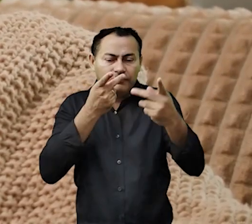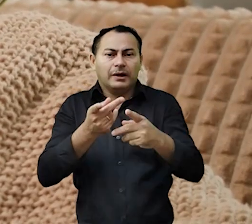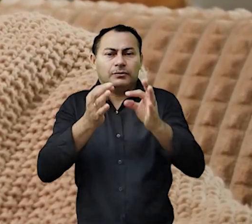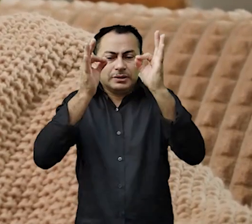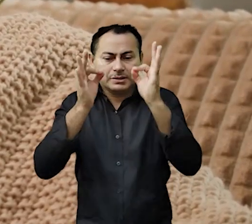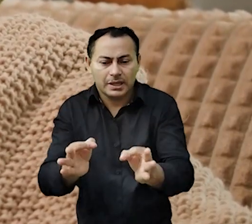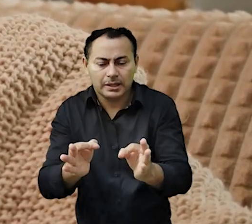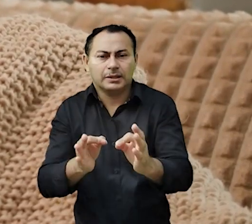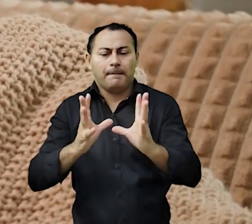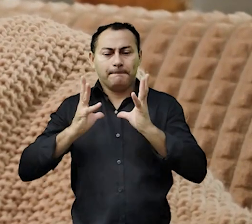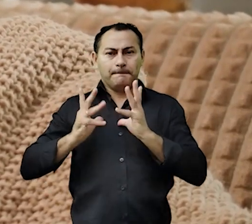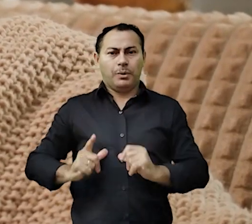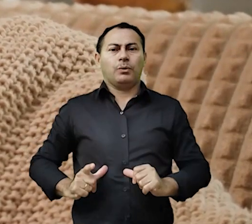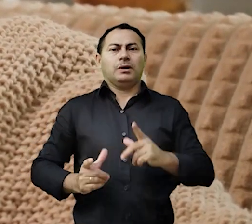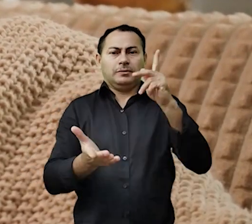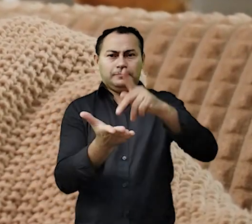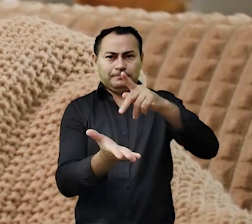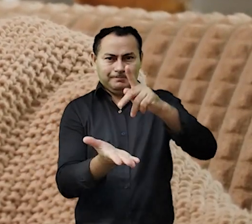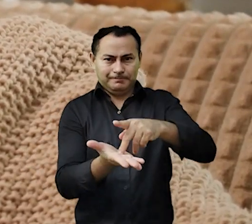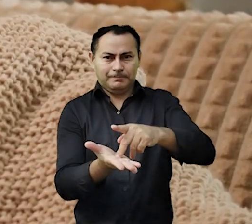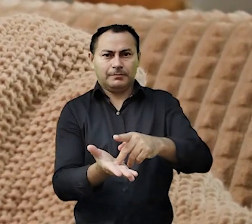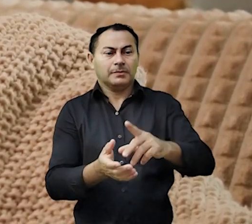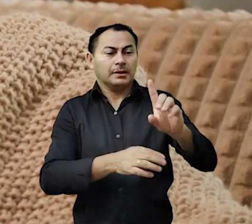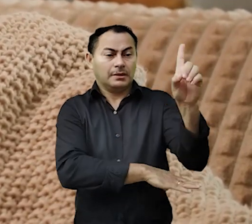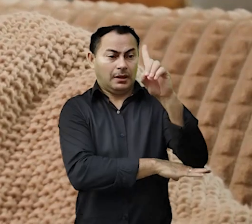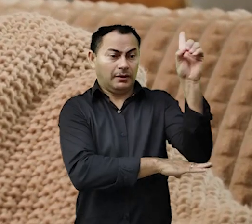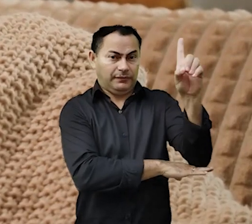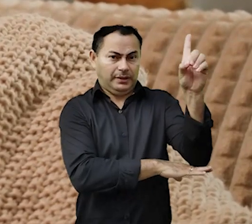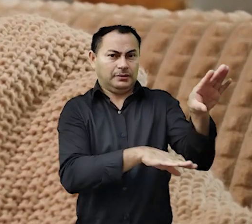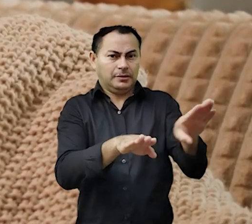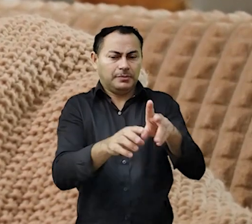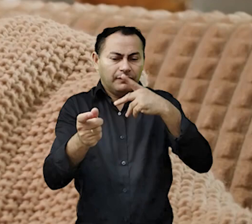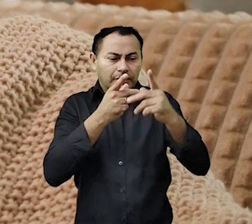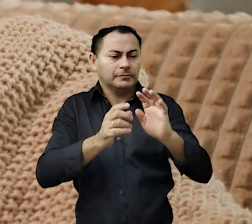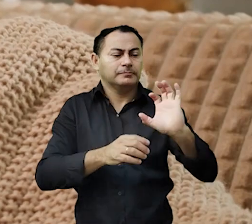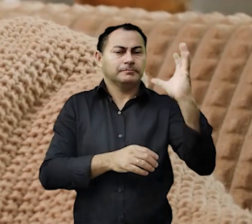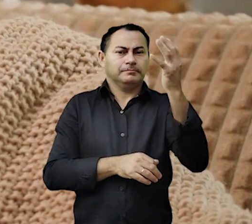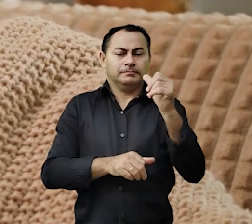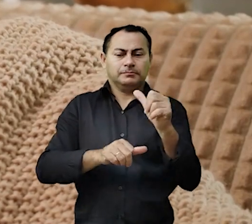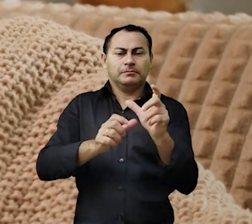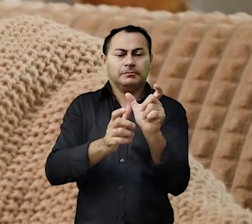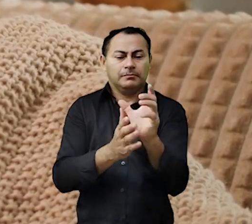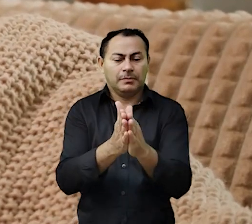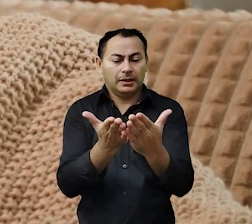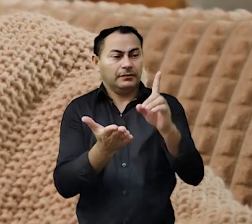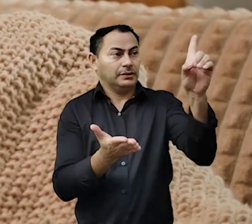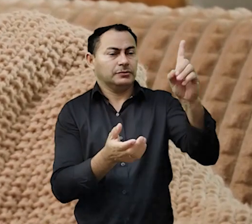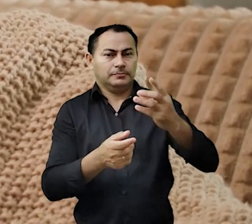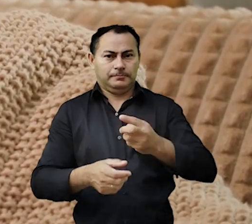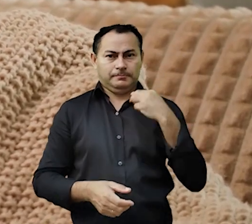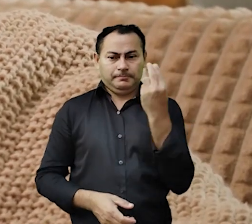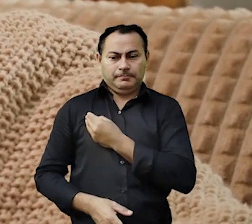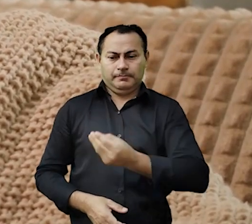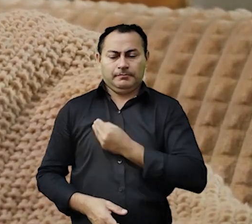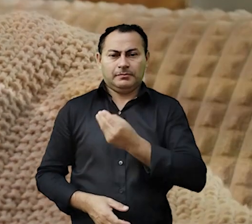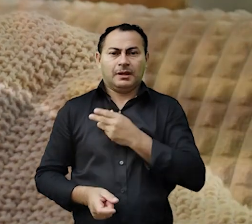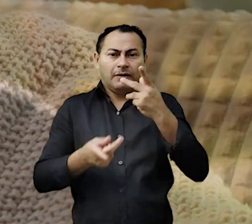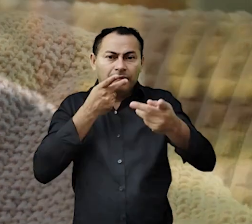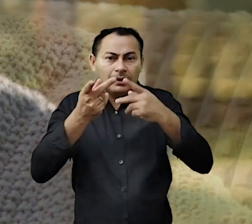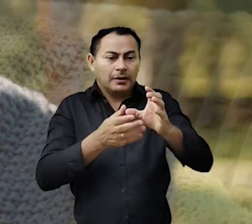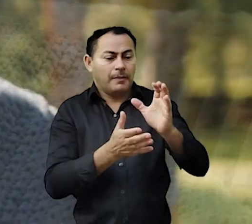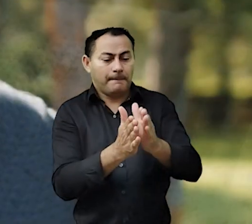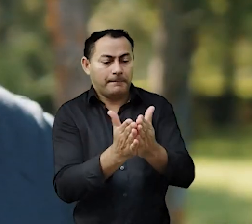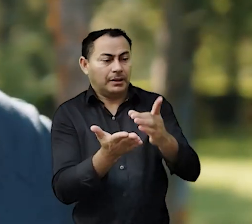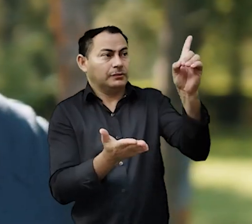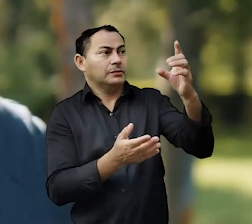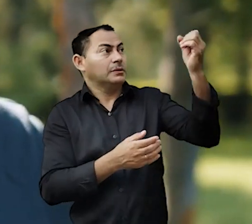fala o que é certo, é pura, é verdadeira. Davi também nos fala sobre os efeitos da palavra de Deus em nossa vida. Ele diz que a palavra